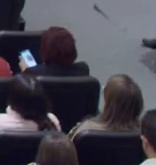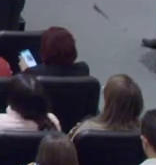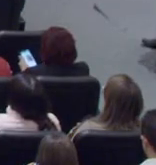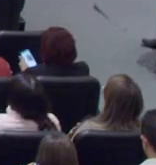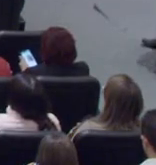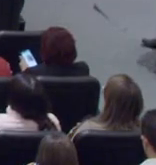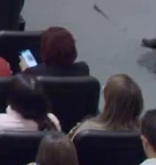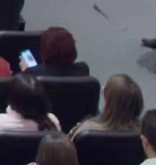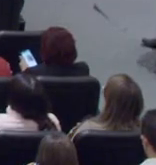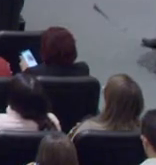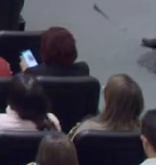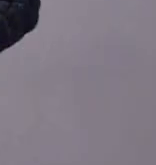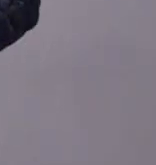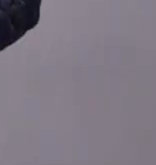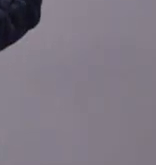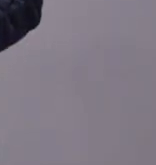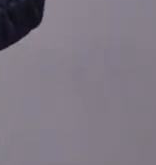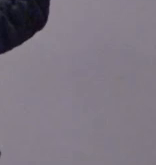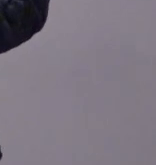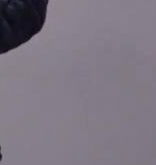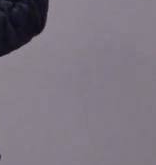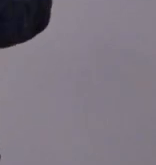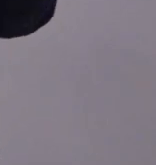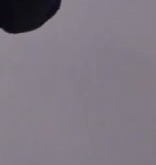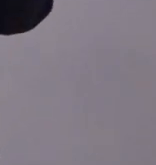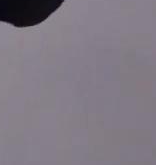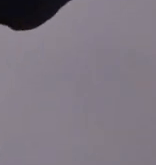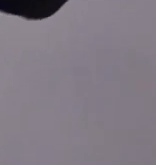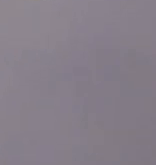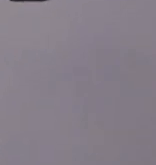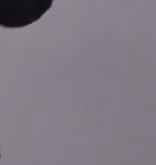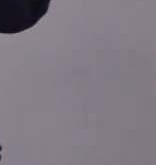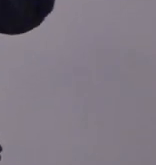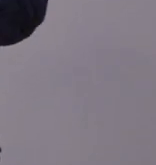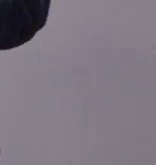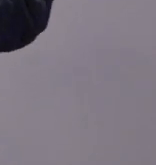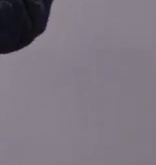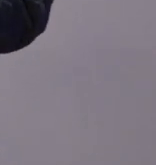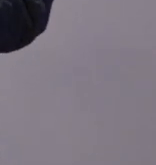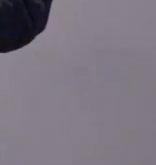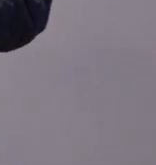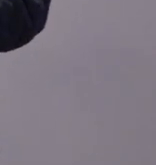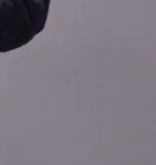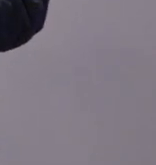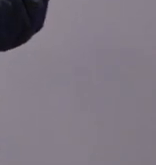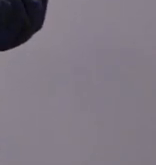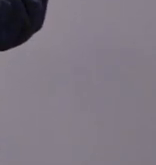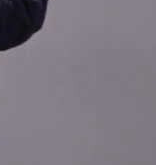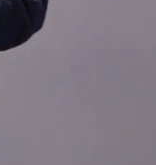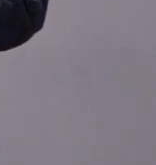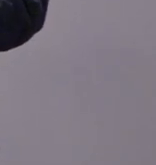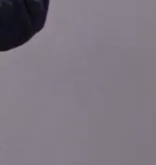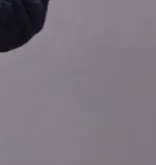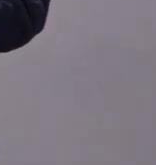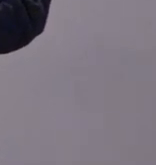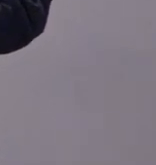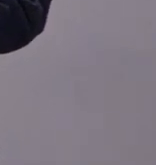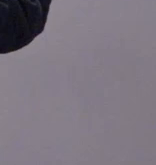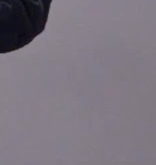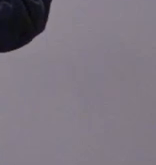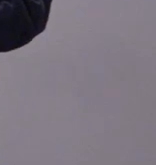E para palestrar, nós convidamos a senhora Maristela Cizeski, coordenadora adjunta